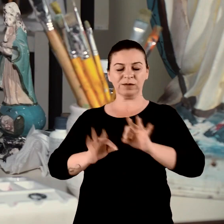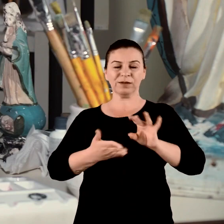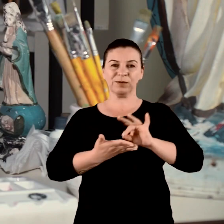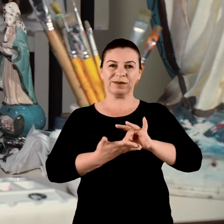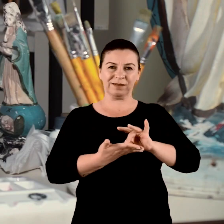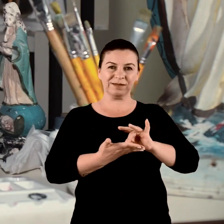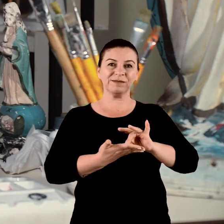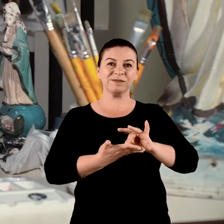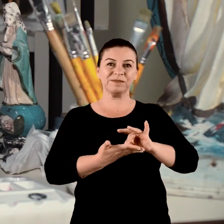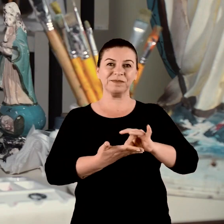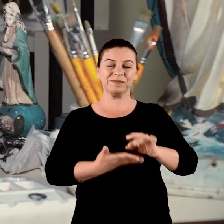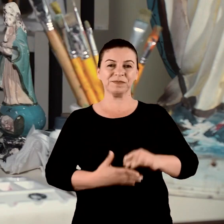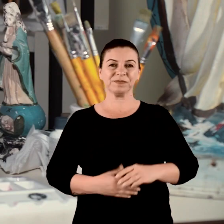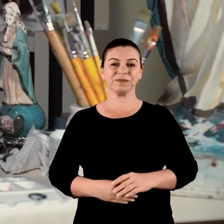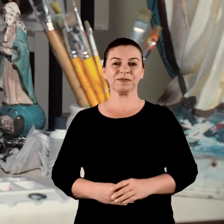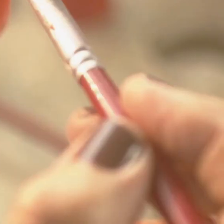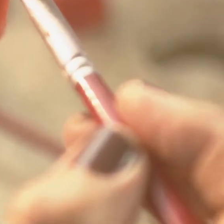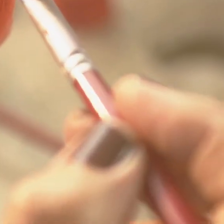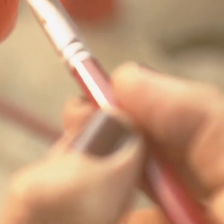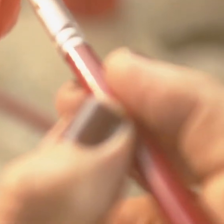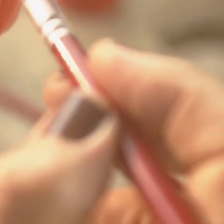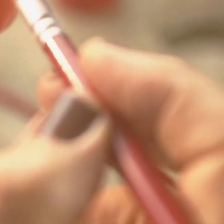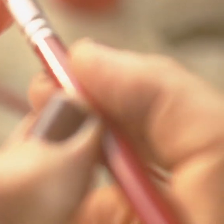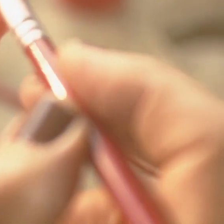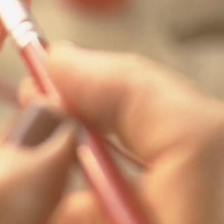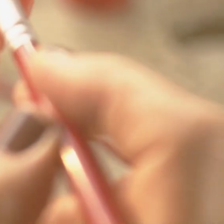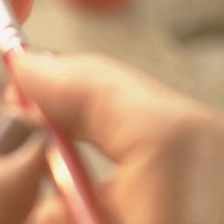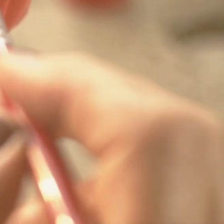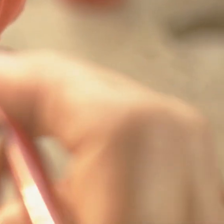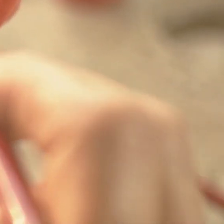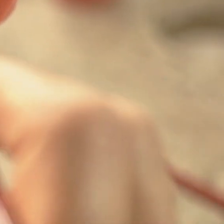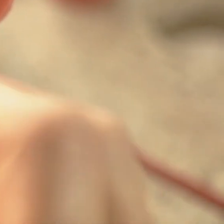dentro do sentido restaurar.